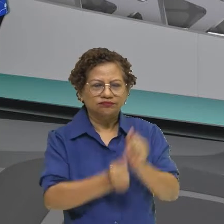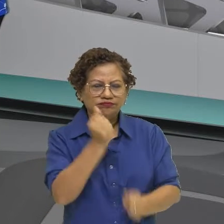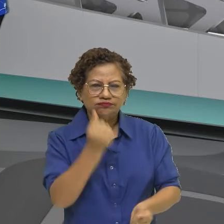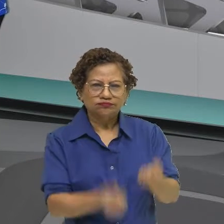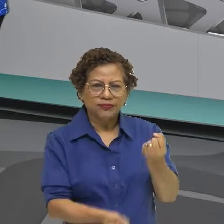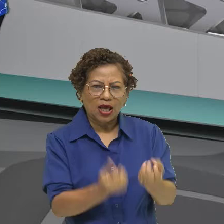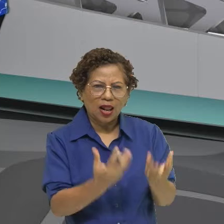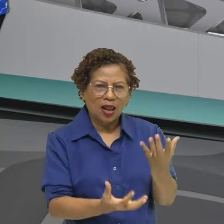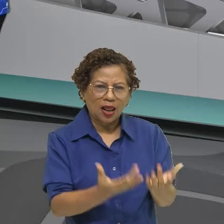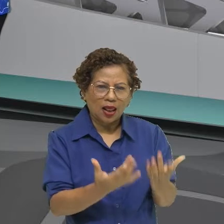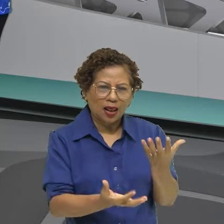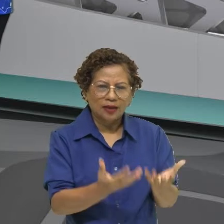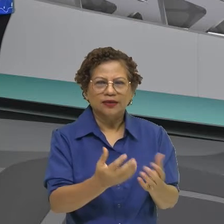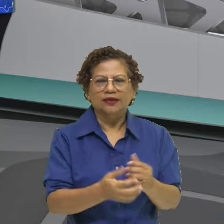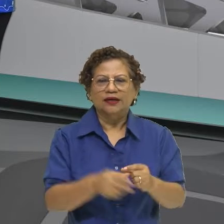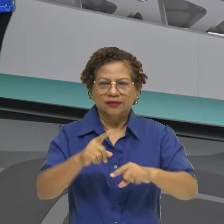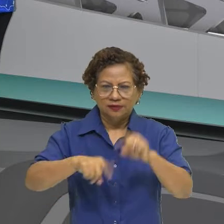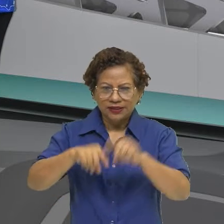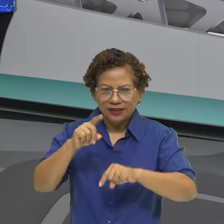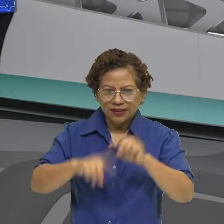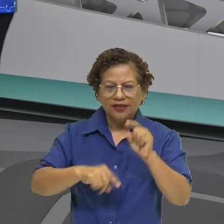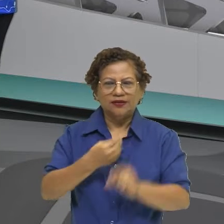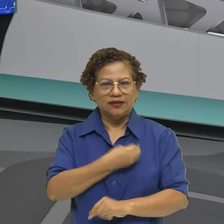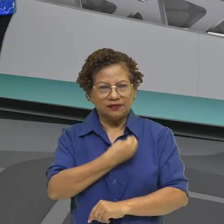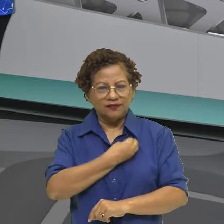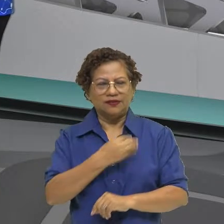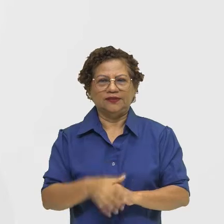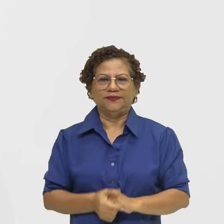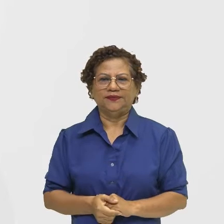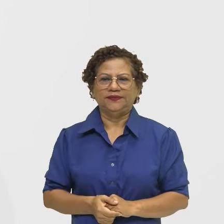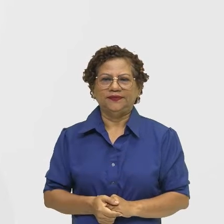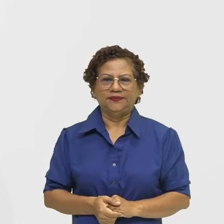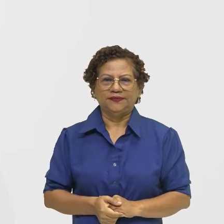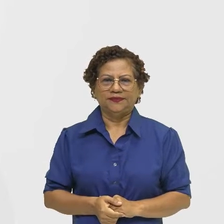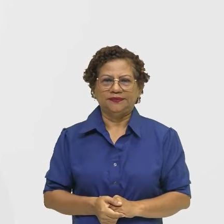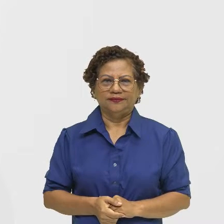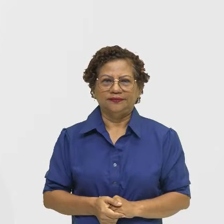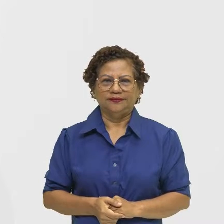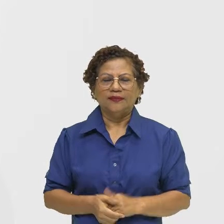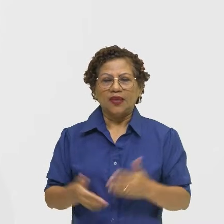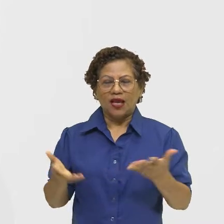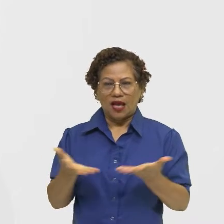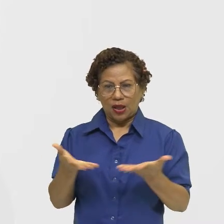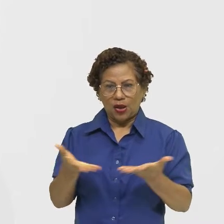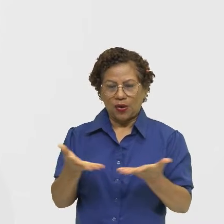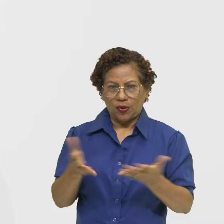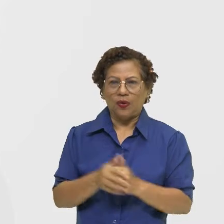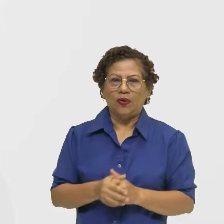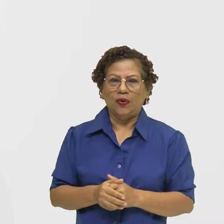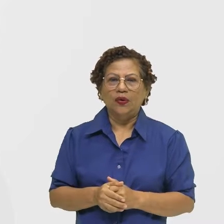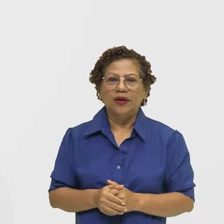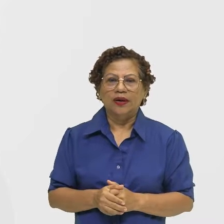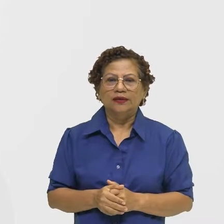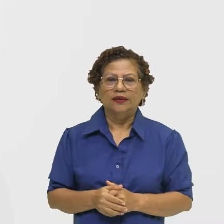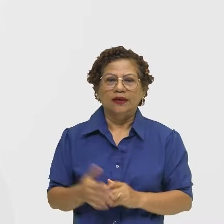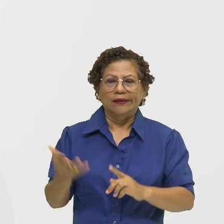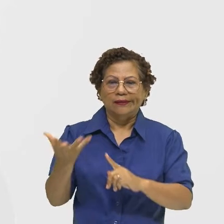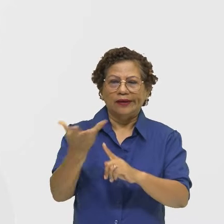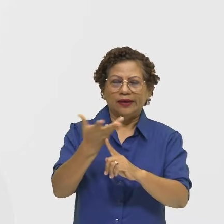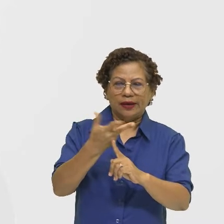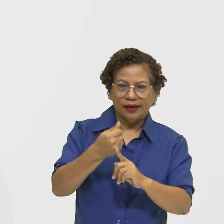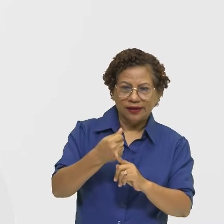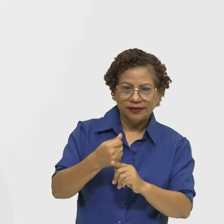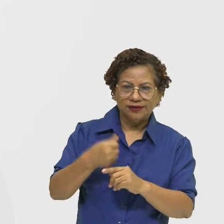lascada. Tá bom? Vamos continuar com o nosso conceito. A arte da pré-história esteve dividida em